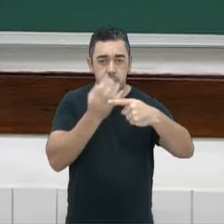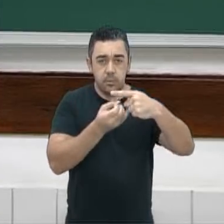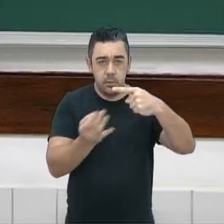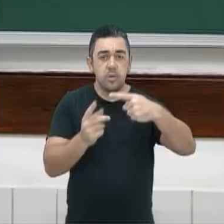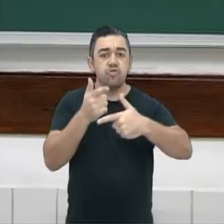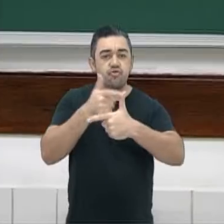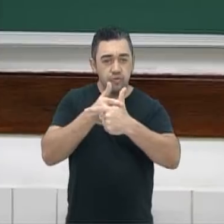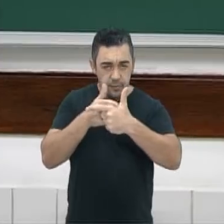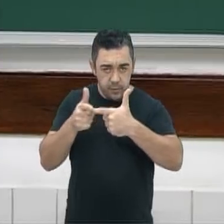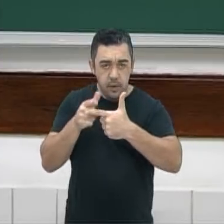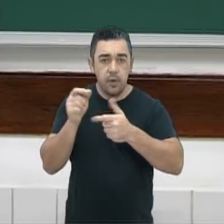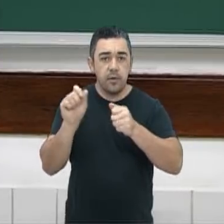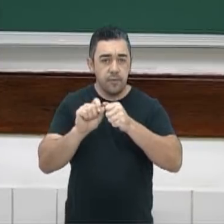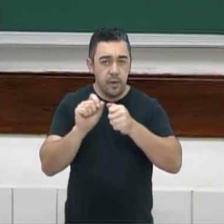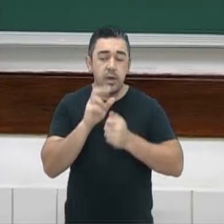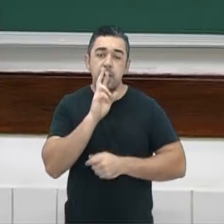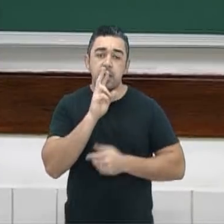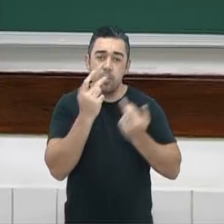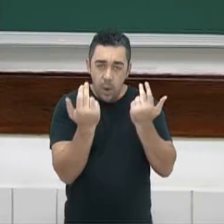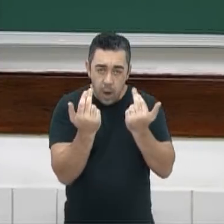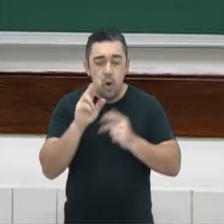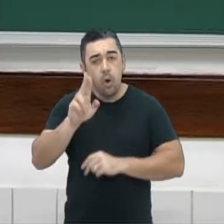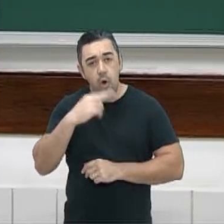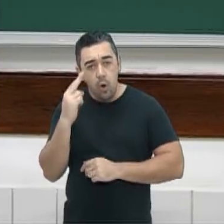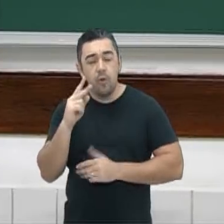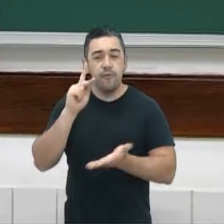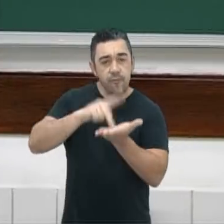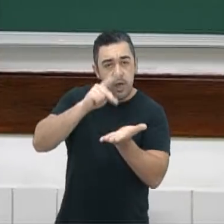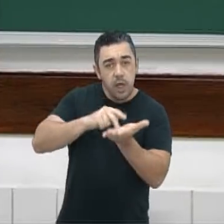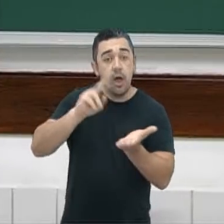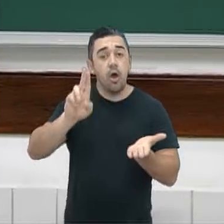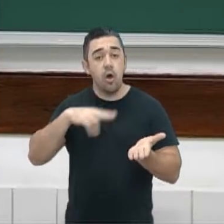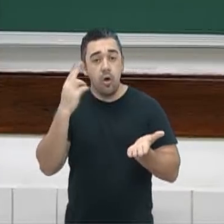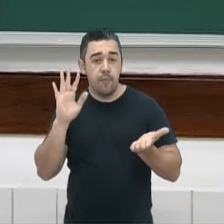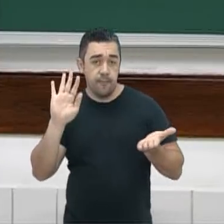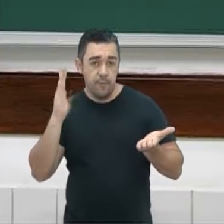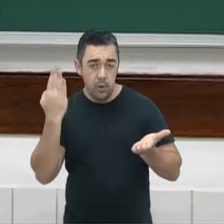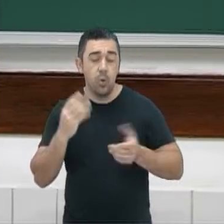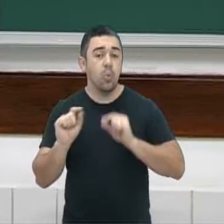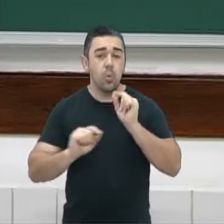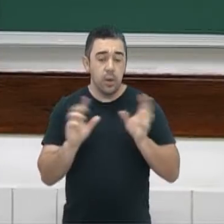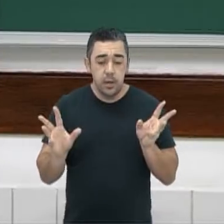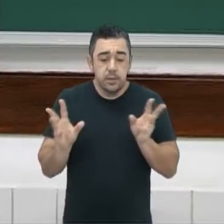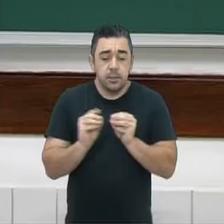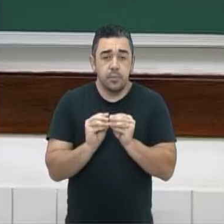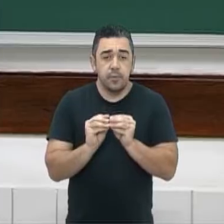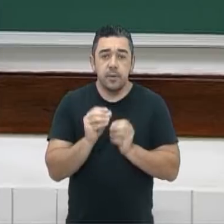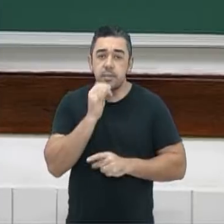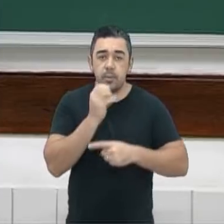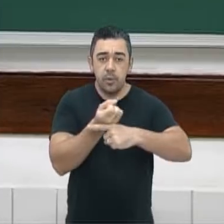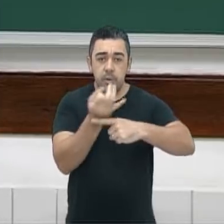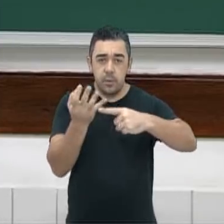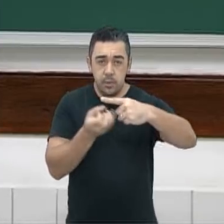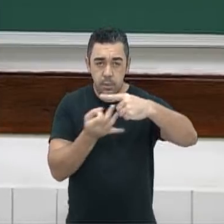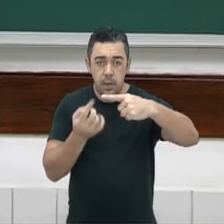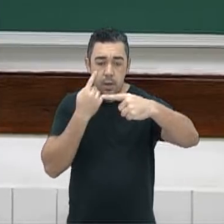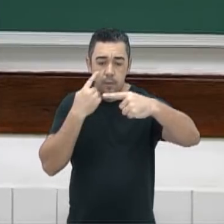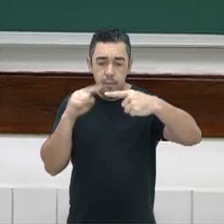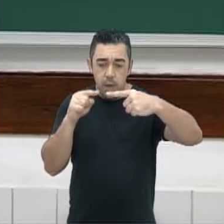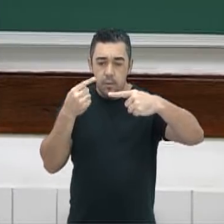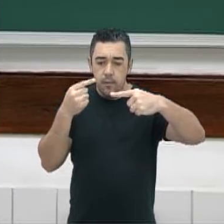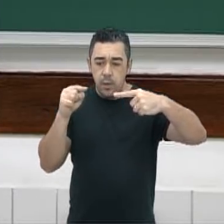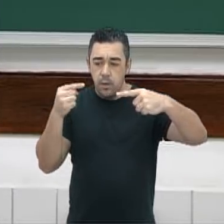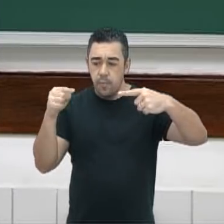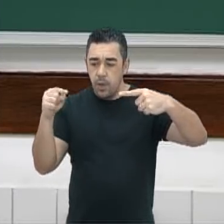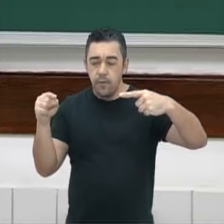as igualdades abaixo, se é verdadeiro ou falso. O método da simplificação é qual método? É eu ir vendo